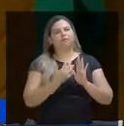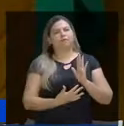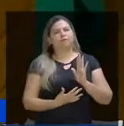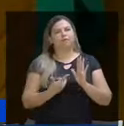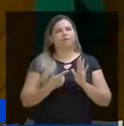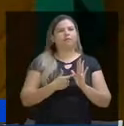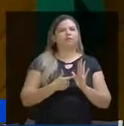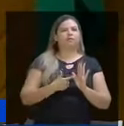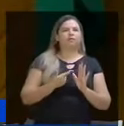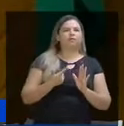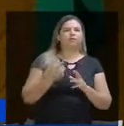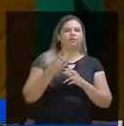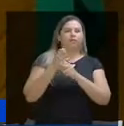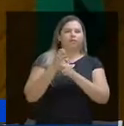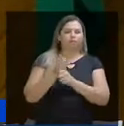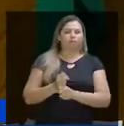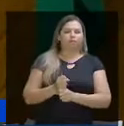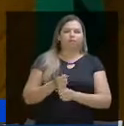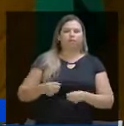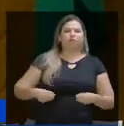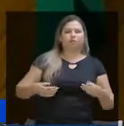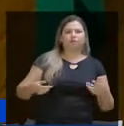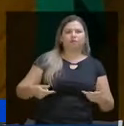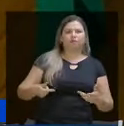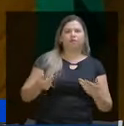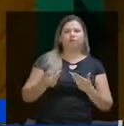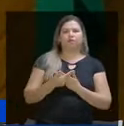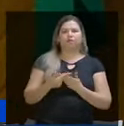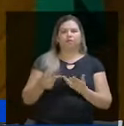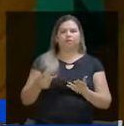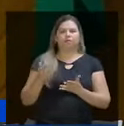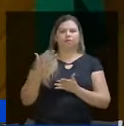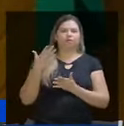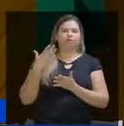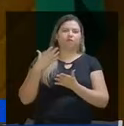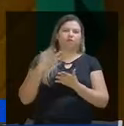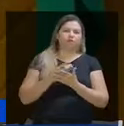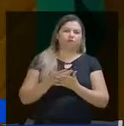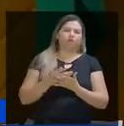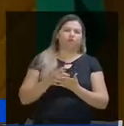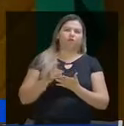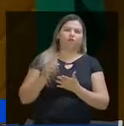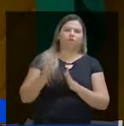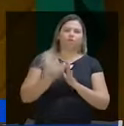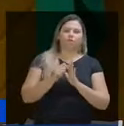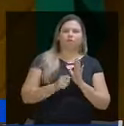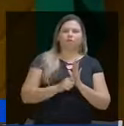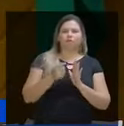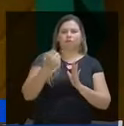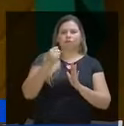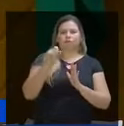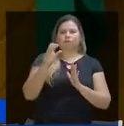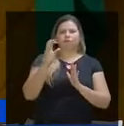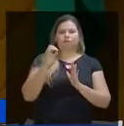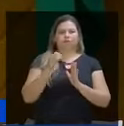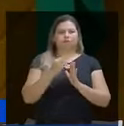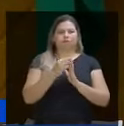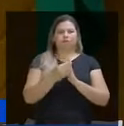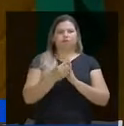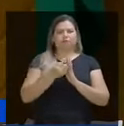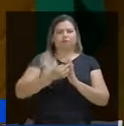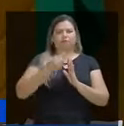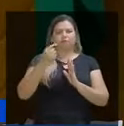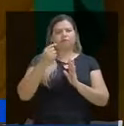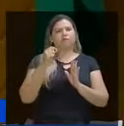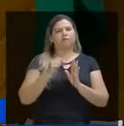contas, ela deixa bem claro, na mesma resolução, no artigo 80, parágrafo 1º, inciso 1, que a